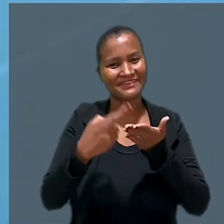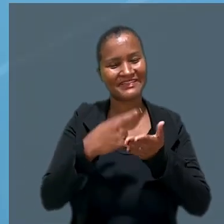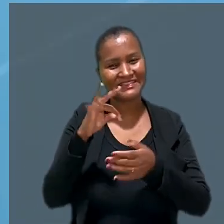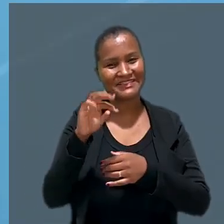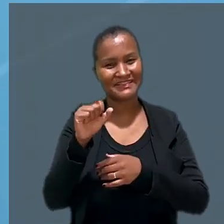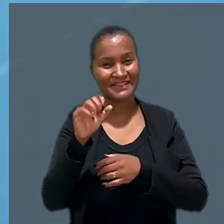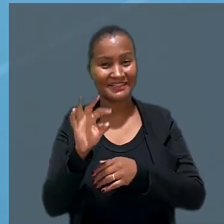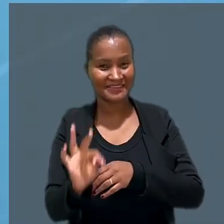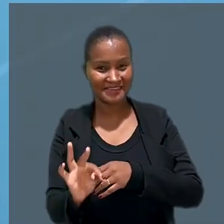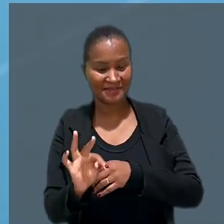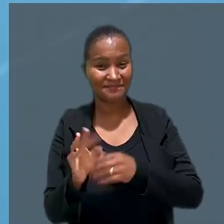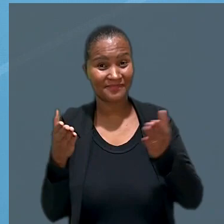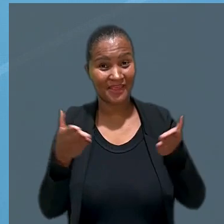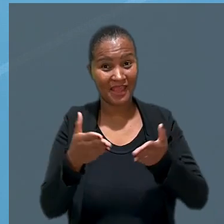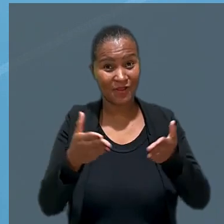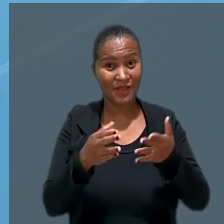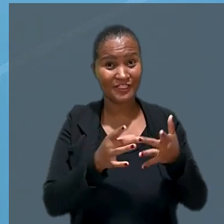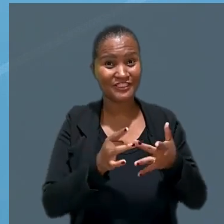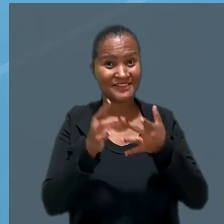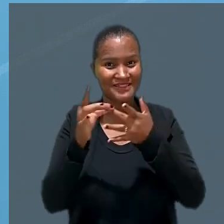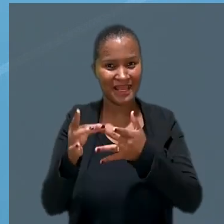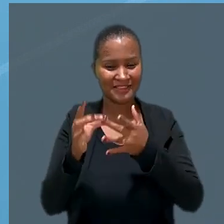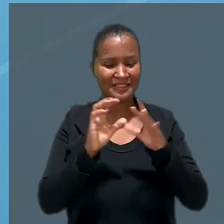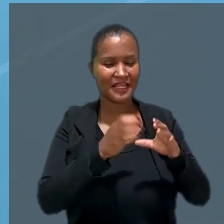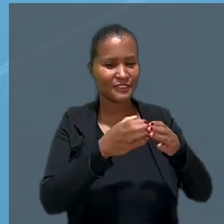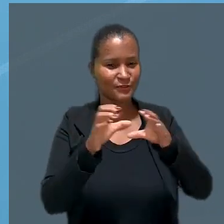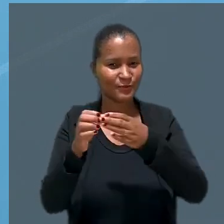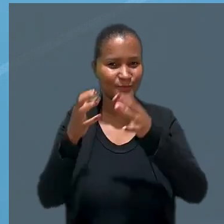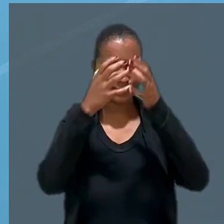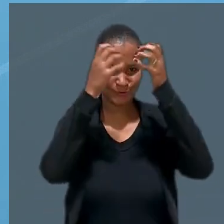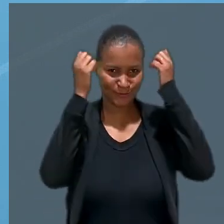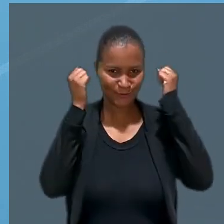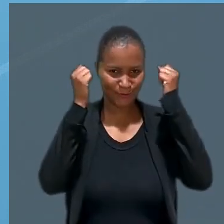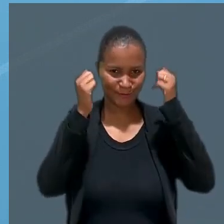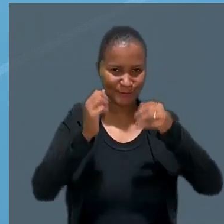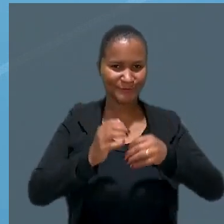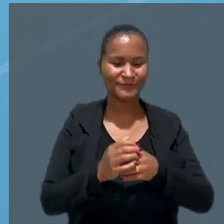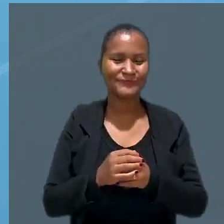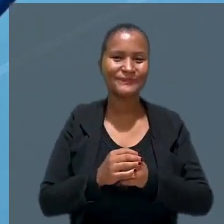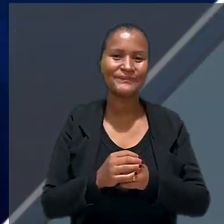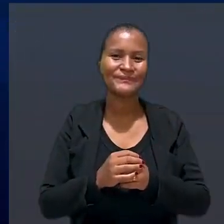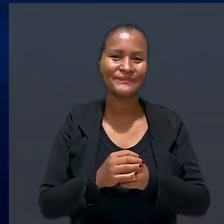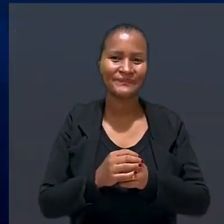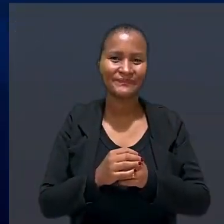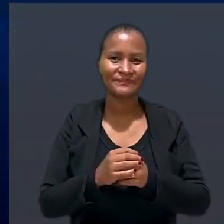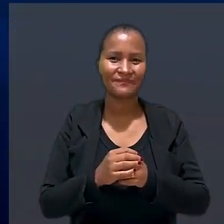Estamos de volta com Revista TST. Fique agora com os destaques das turmas do Tribunal.